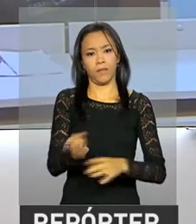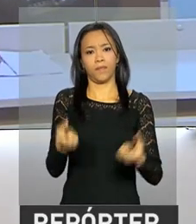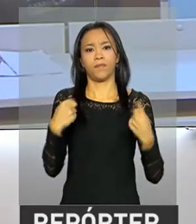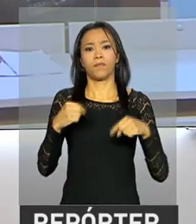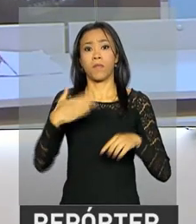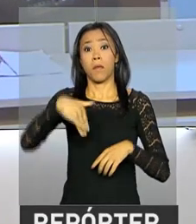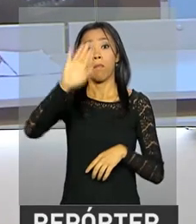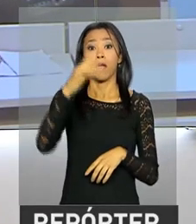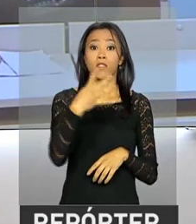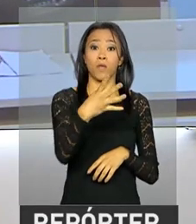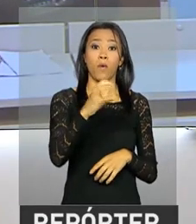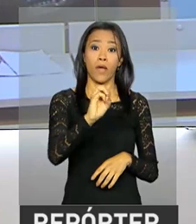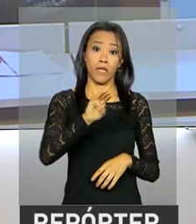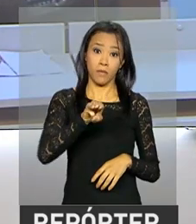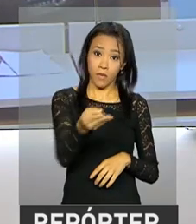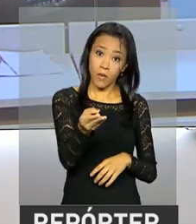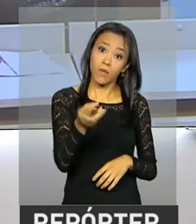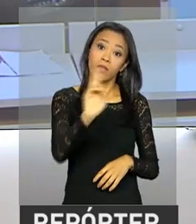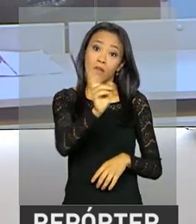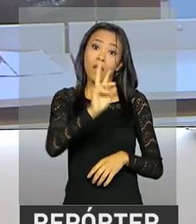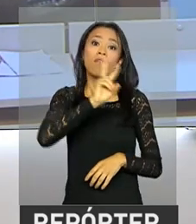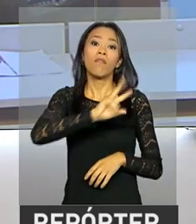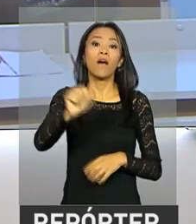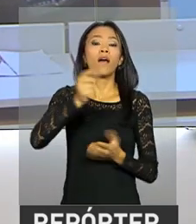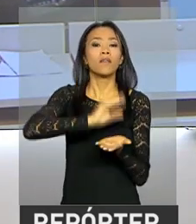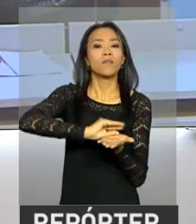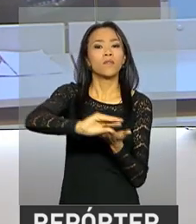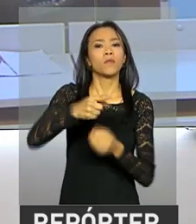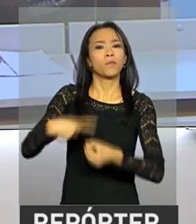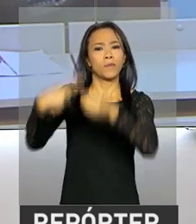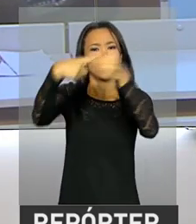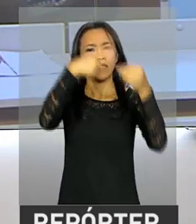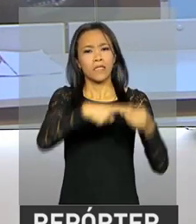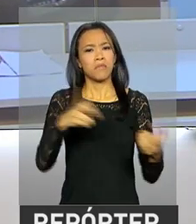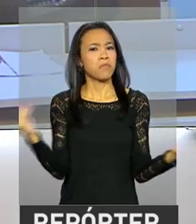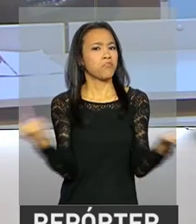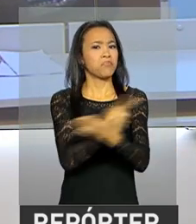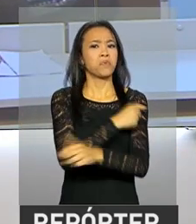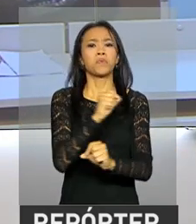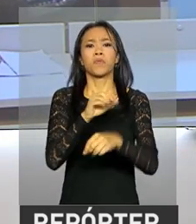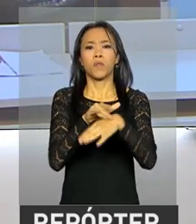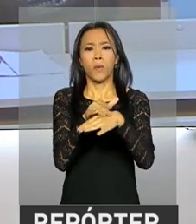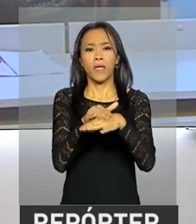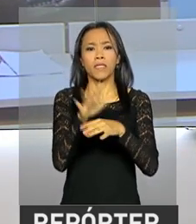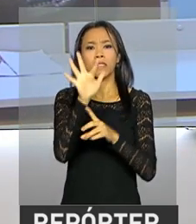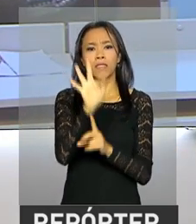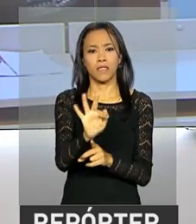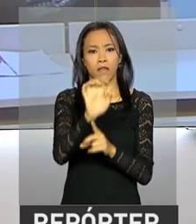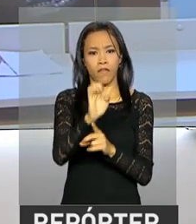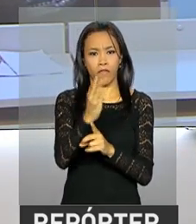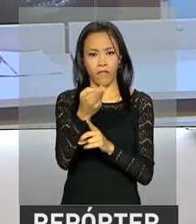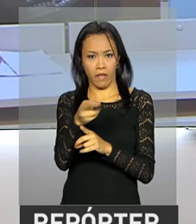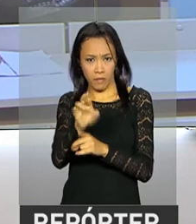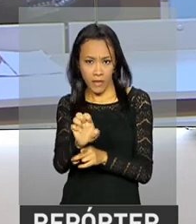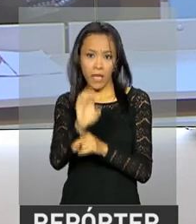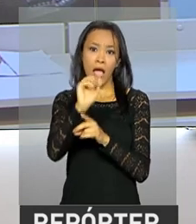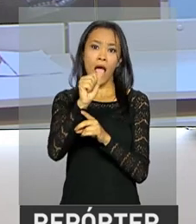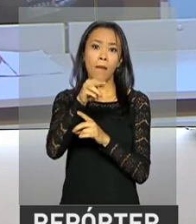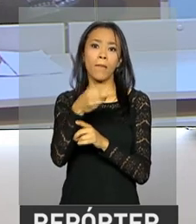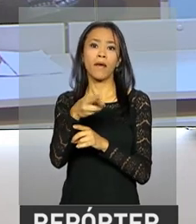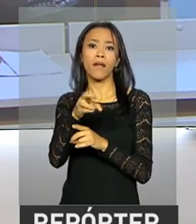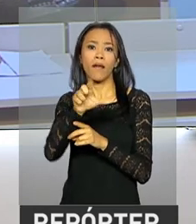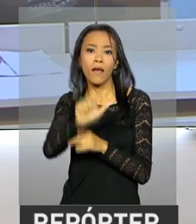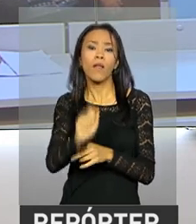de0 milhões de reais vão ser destinados aos municípios afetados pela febre amarela O valor é para garantir a vacinação